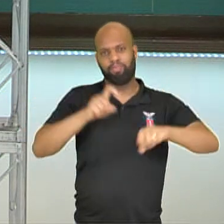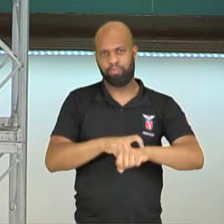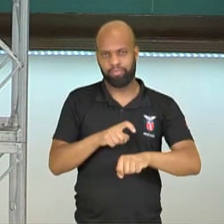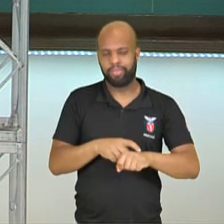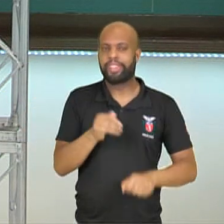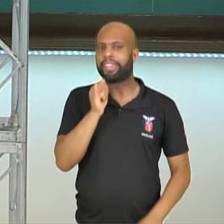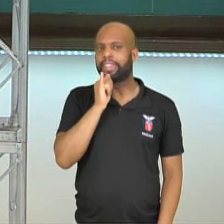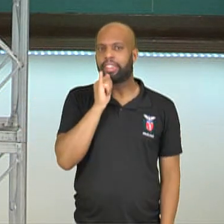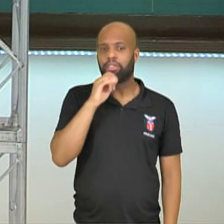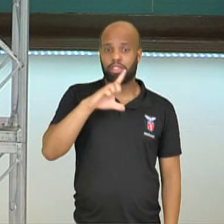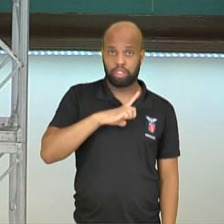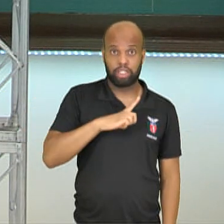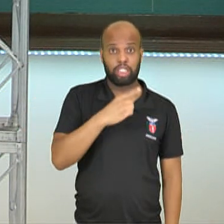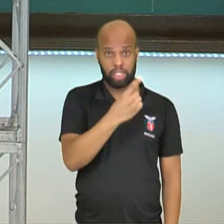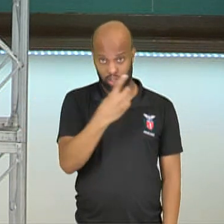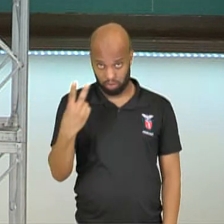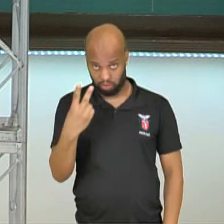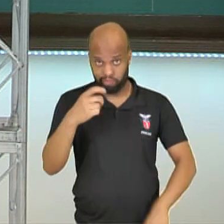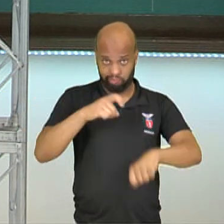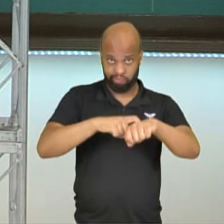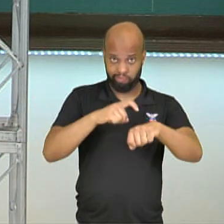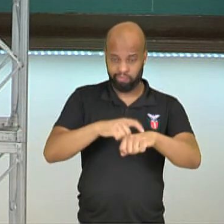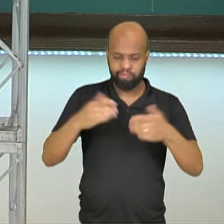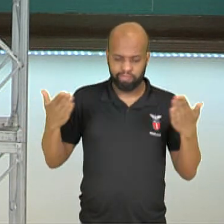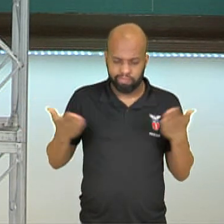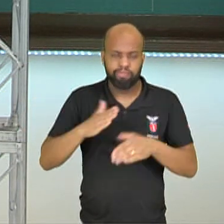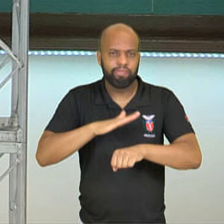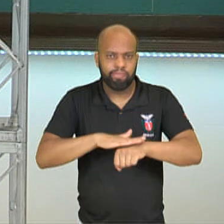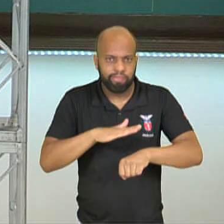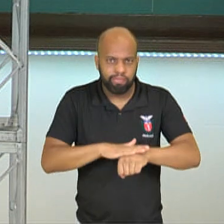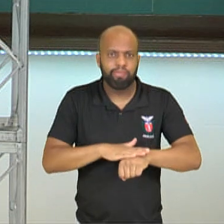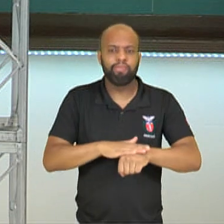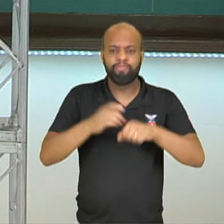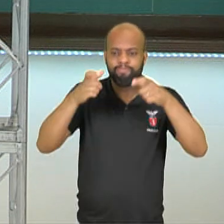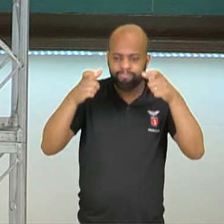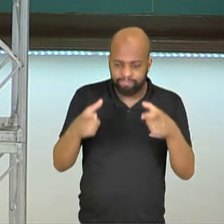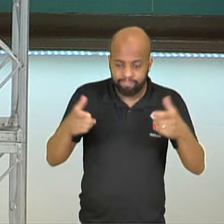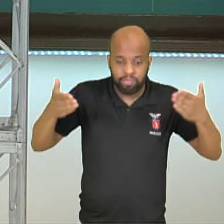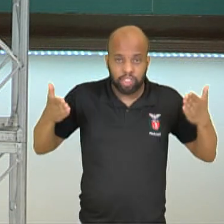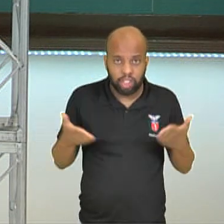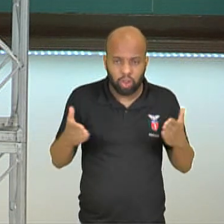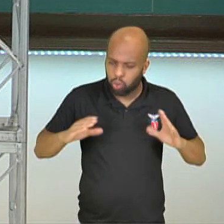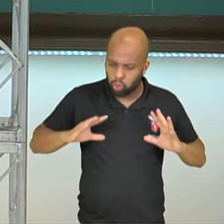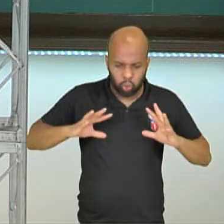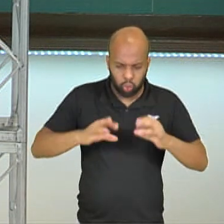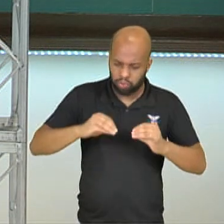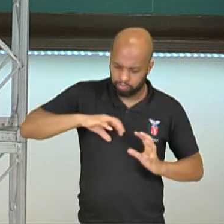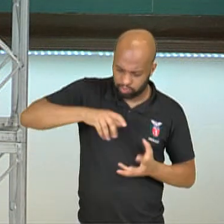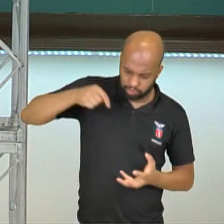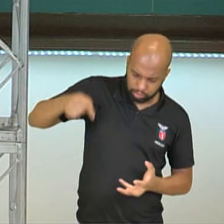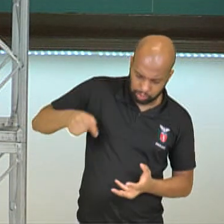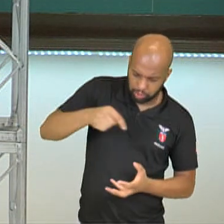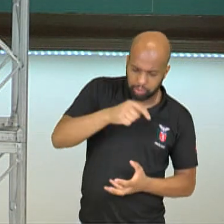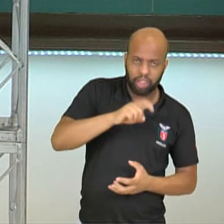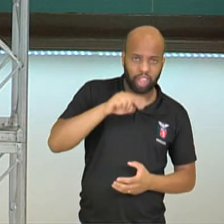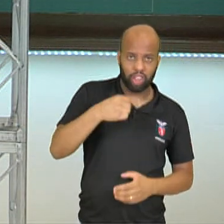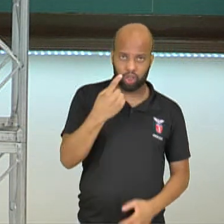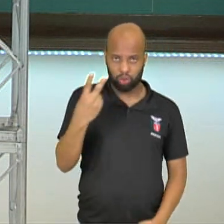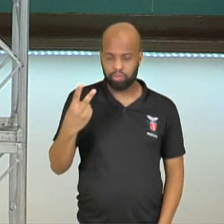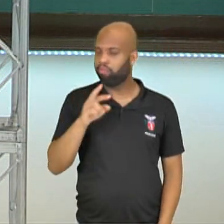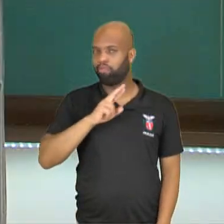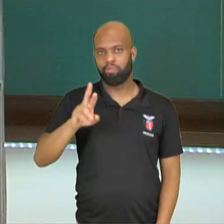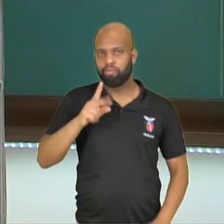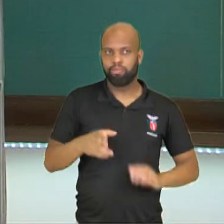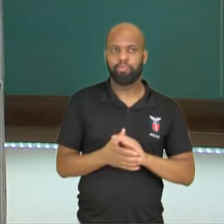é porque temos 12 horas neste momento, nesta localidade, que em todo o planeta serão 12 horas.